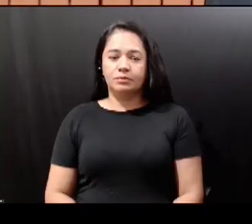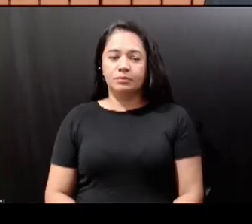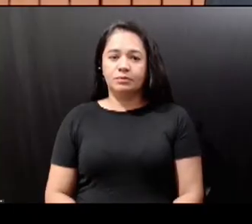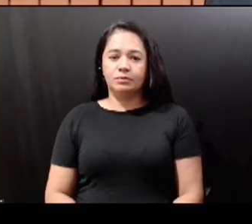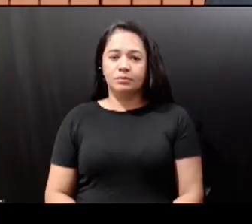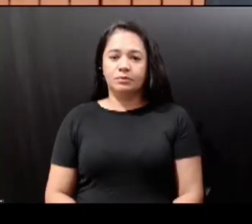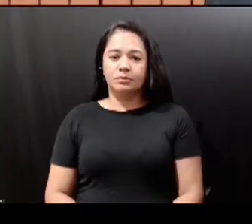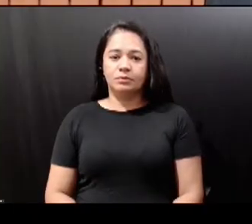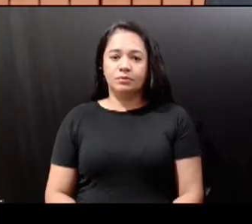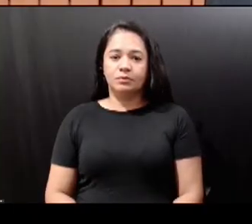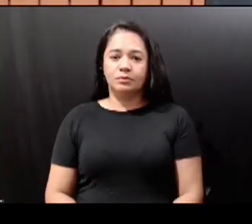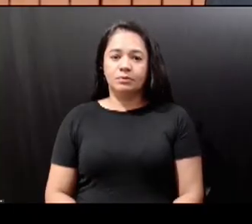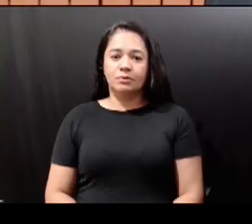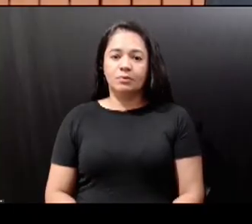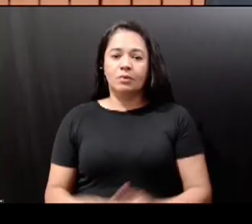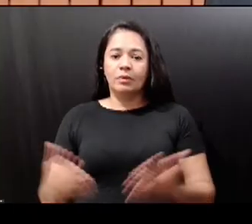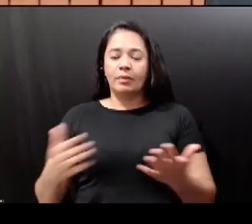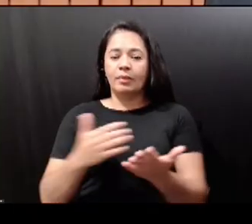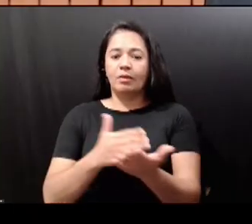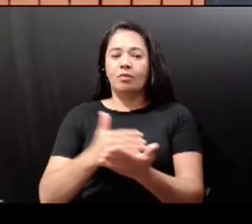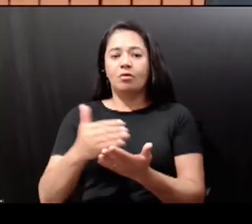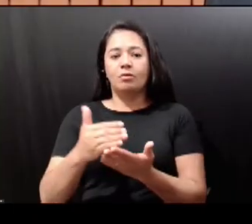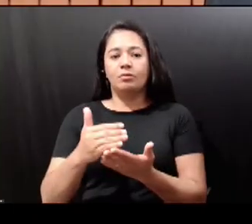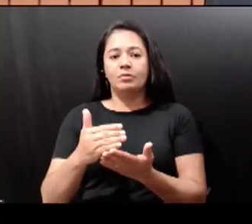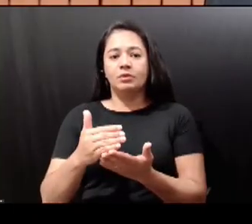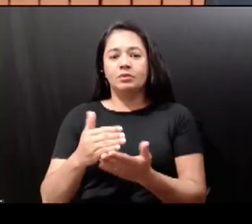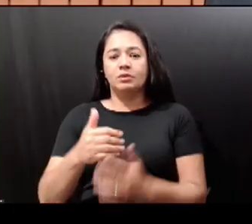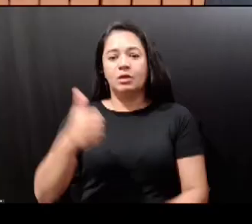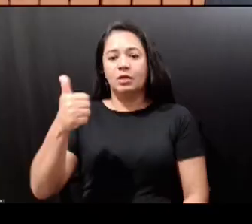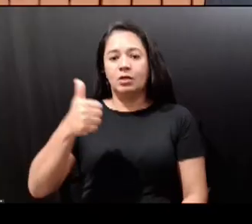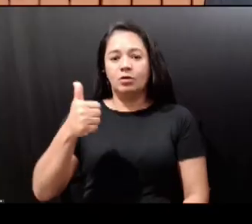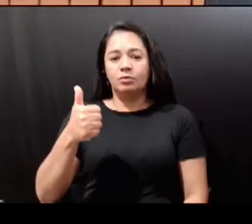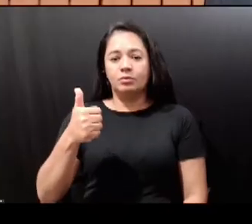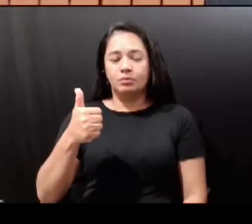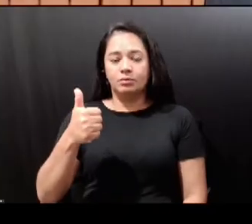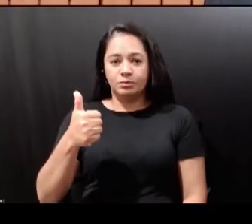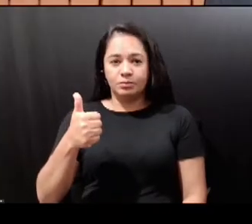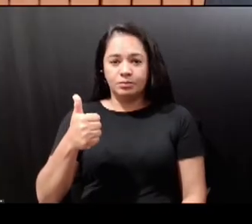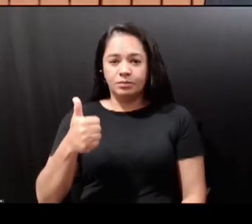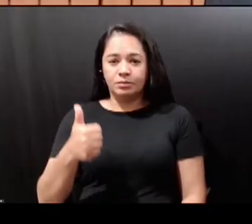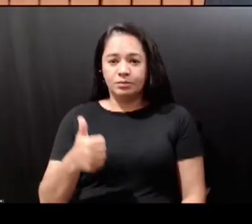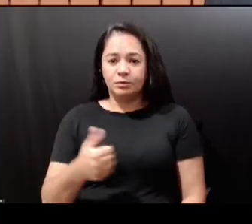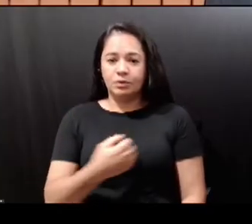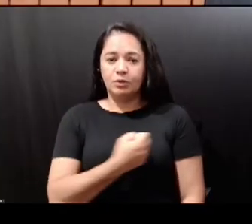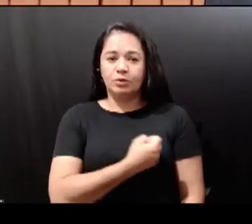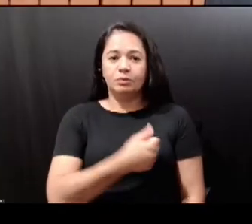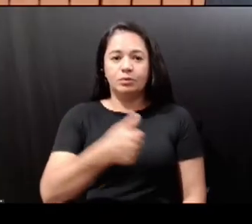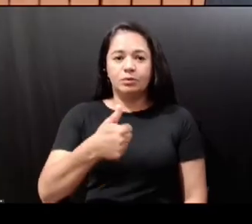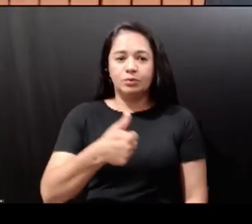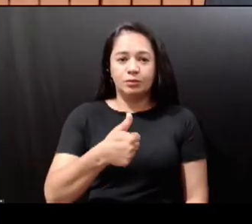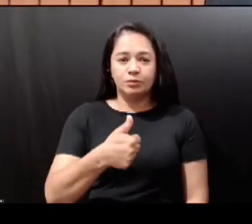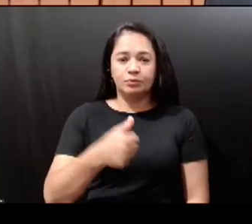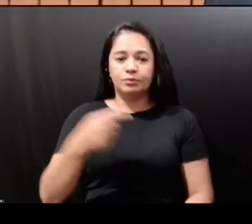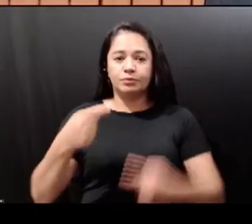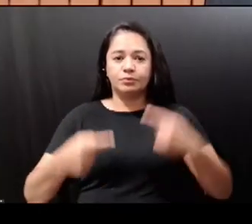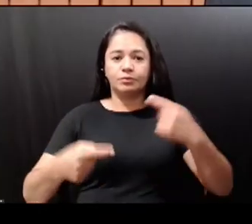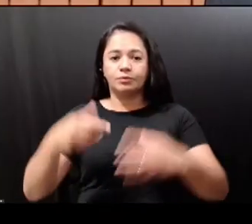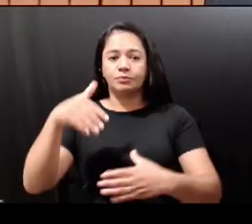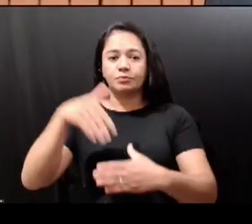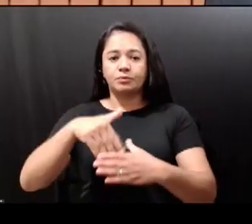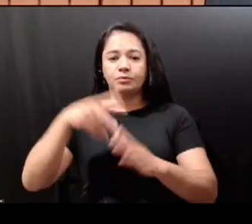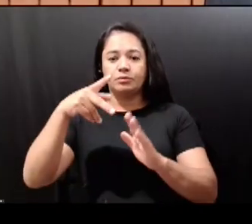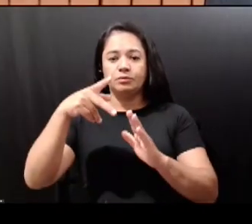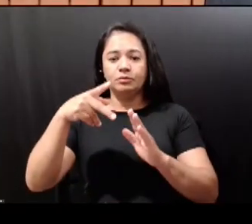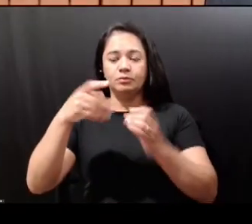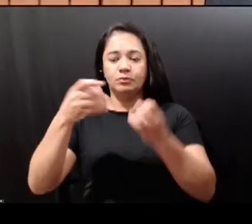Vamos dar início aqui, então, ao primeiro item. Item 1. Discussão e votação do parecer sugerido